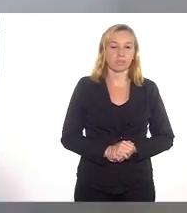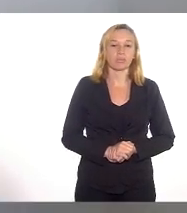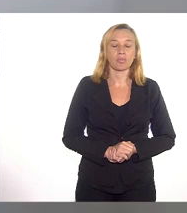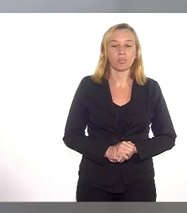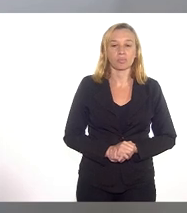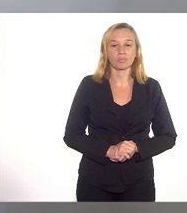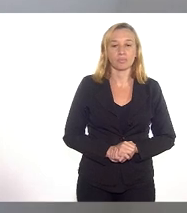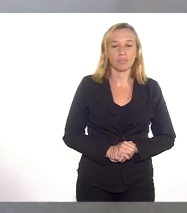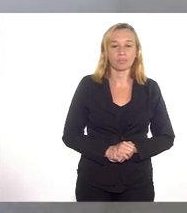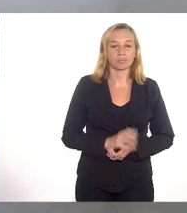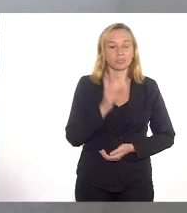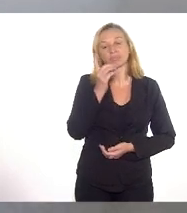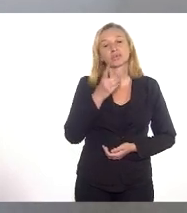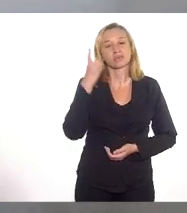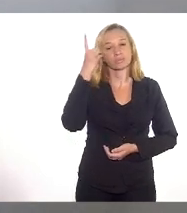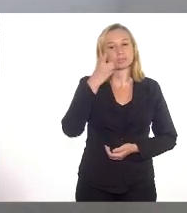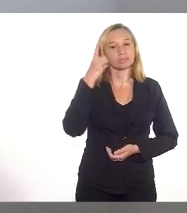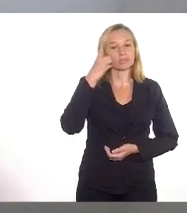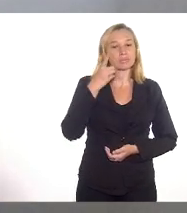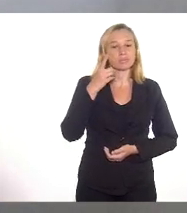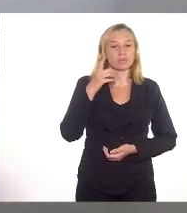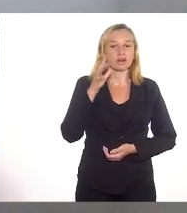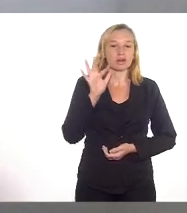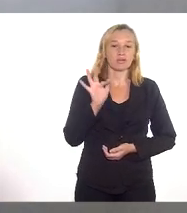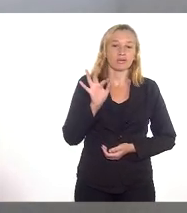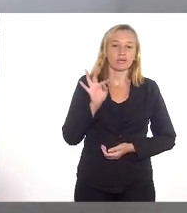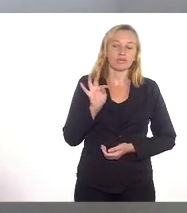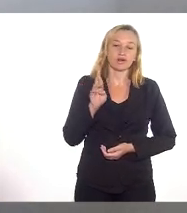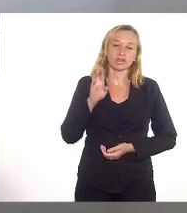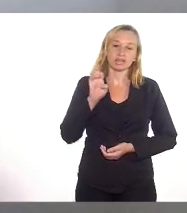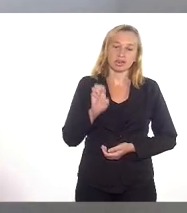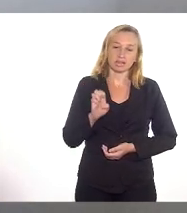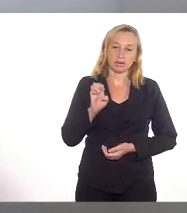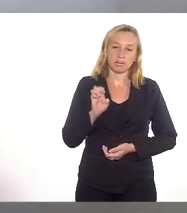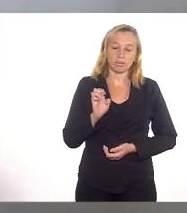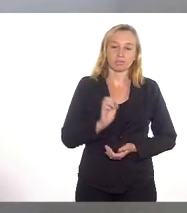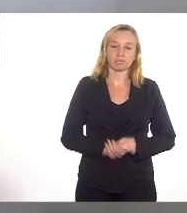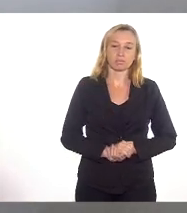sim. Deputada Franciane Mota.